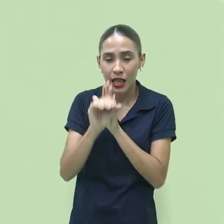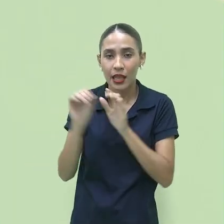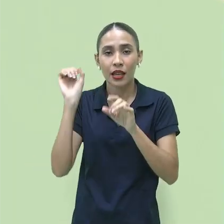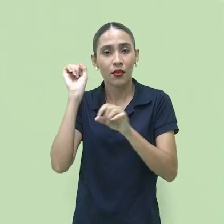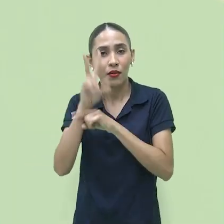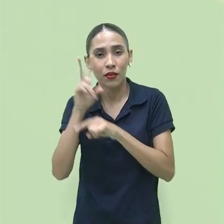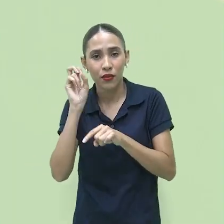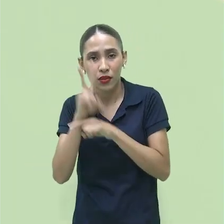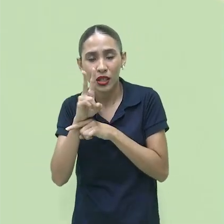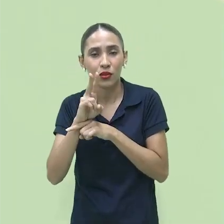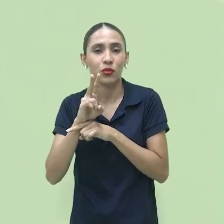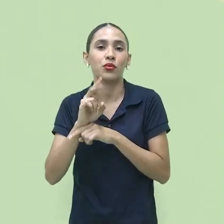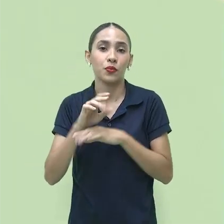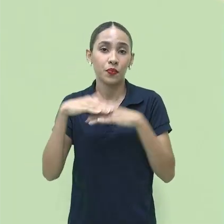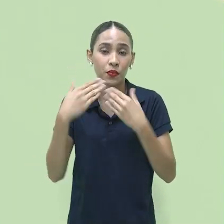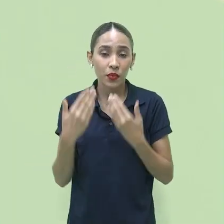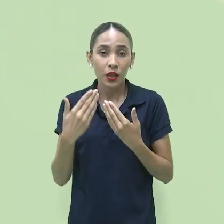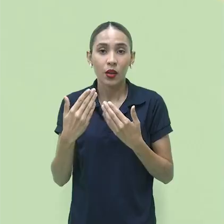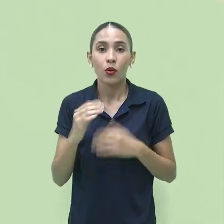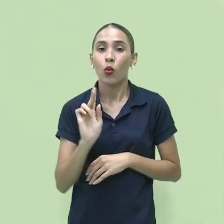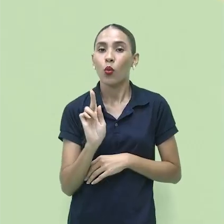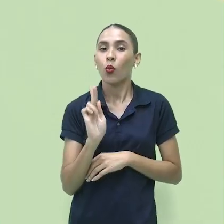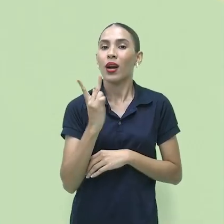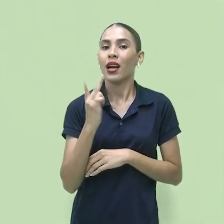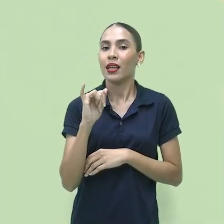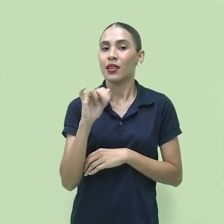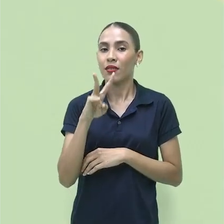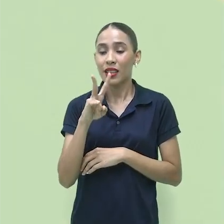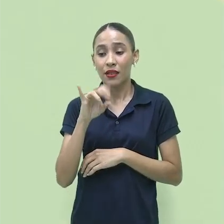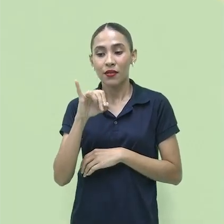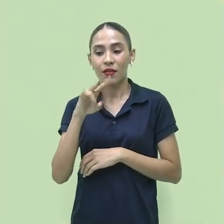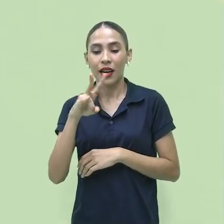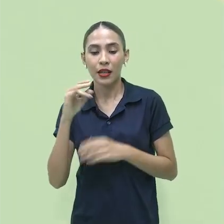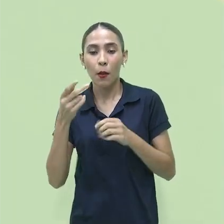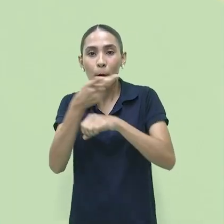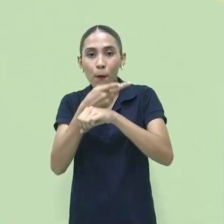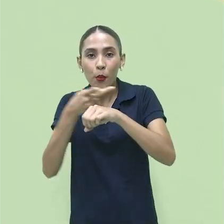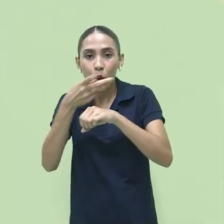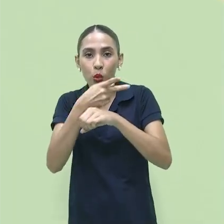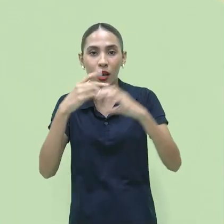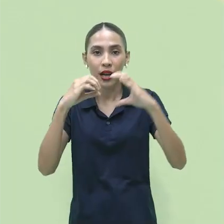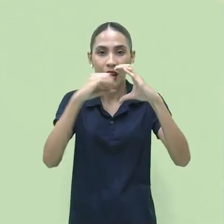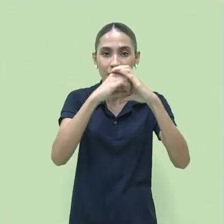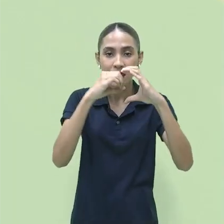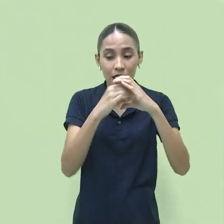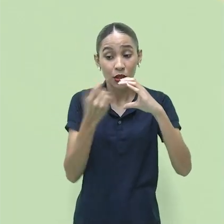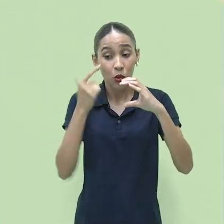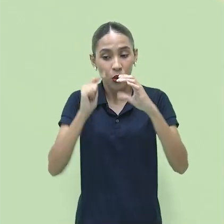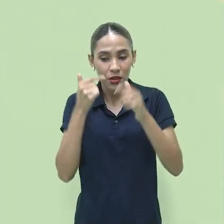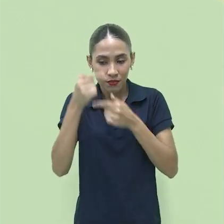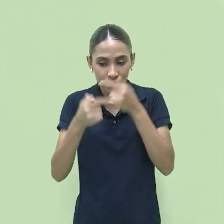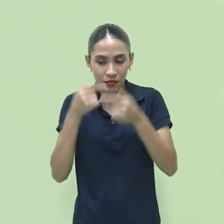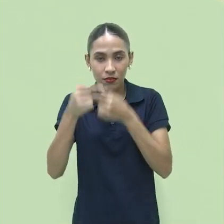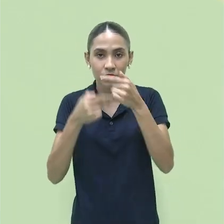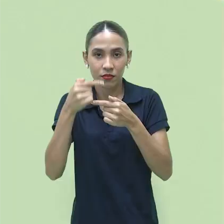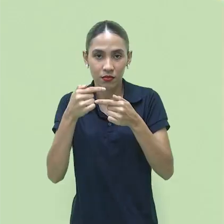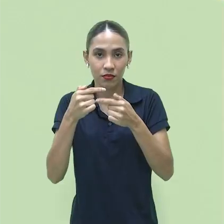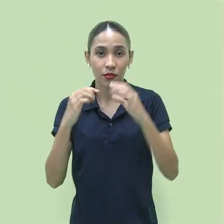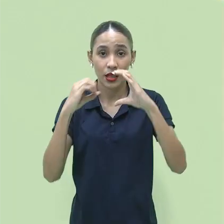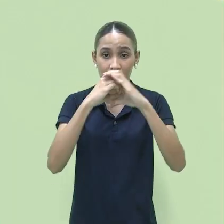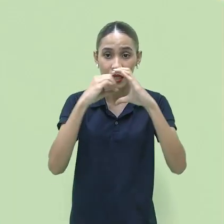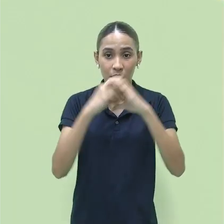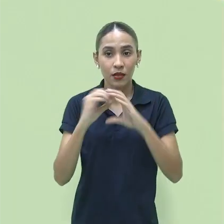bactéria, pode ser um fungo. E aí o HIV ele vai exatamente ali se reproduzir dentro desse